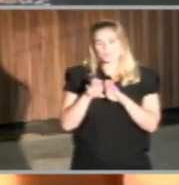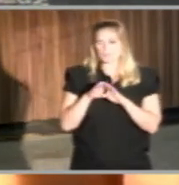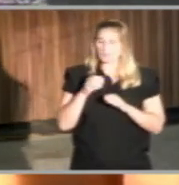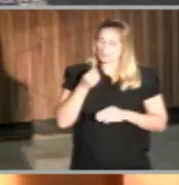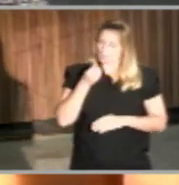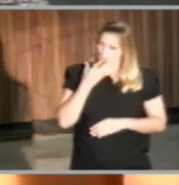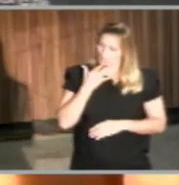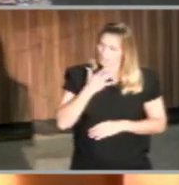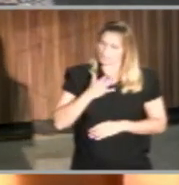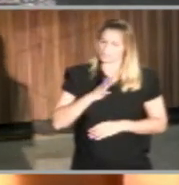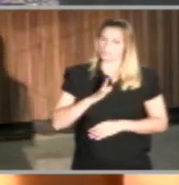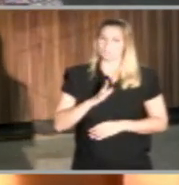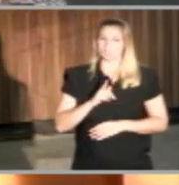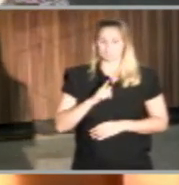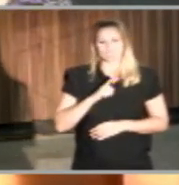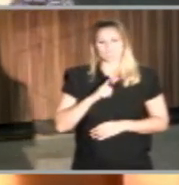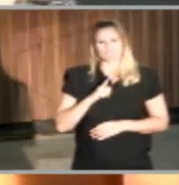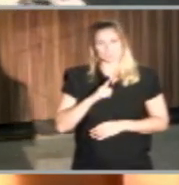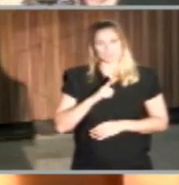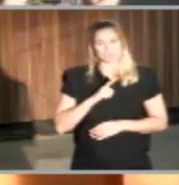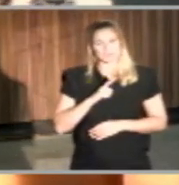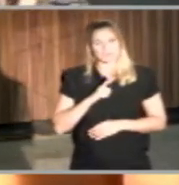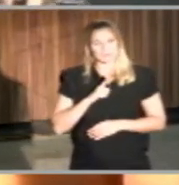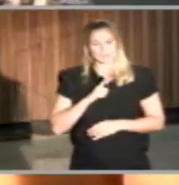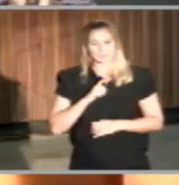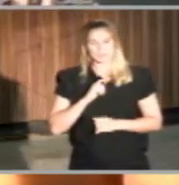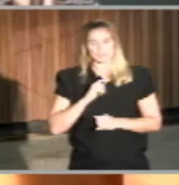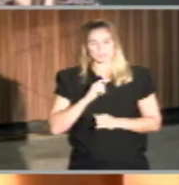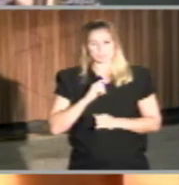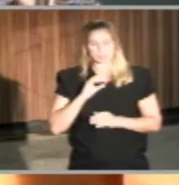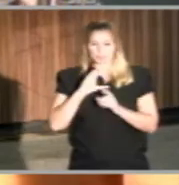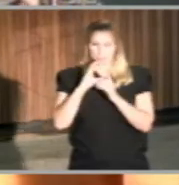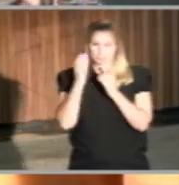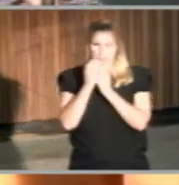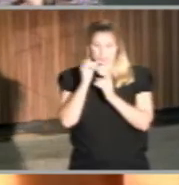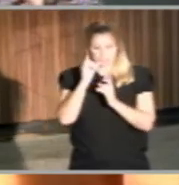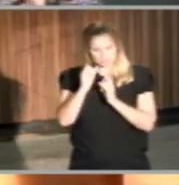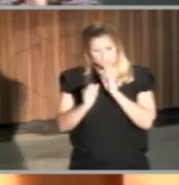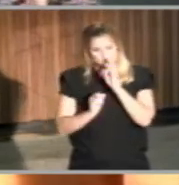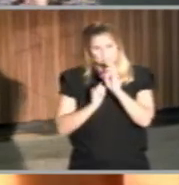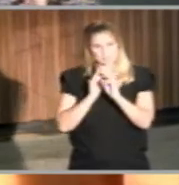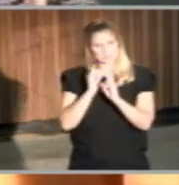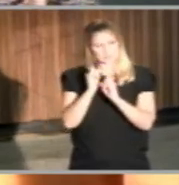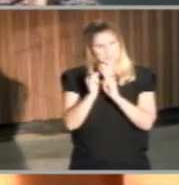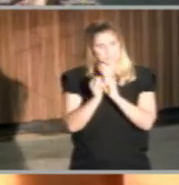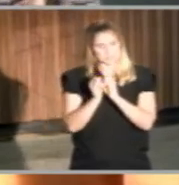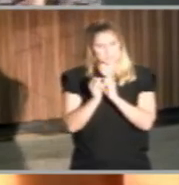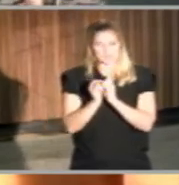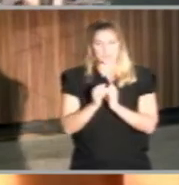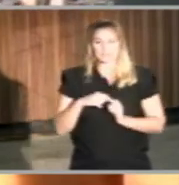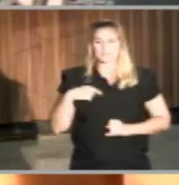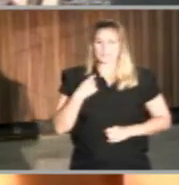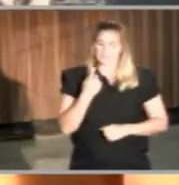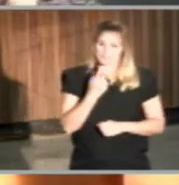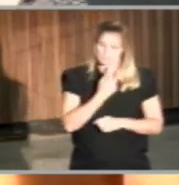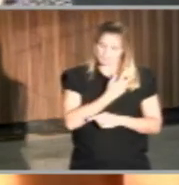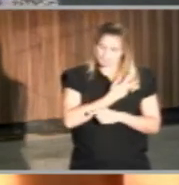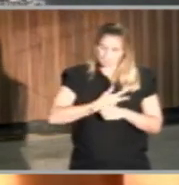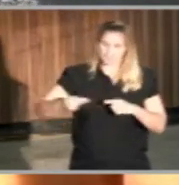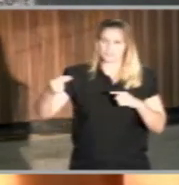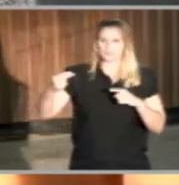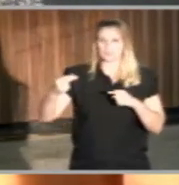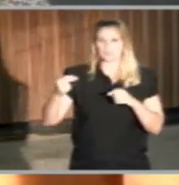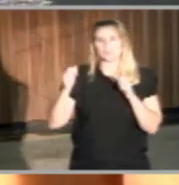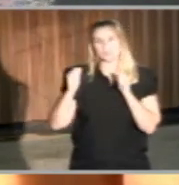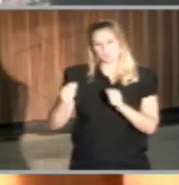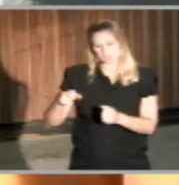do Senhor aquilo que está no nosso coração, tendo a certeza de que com Ele nós somos mais do que vencedores. Ajoelhe-se comigo na presença do